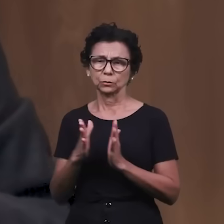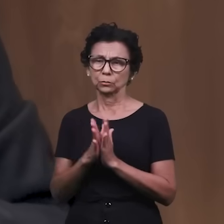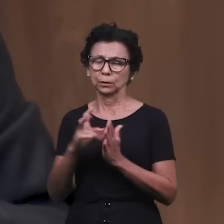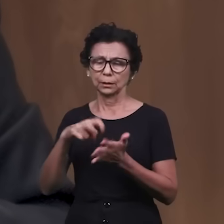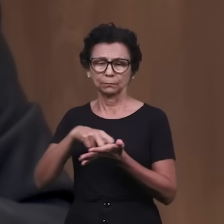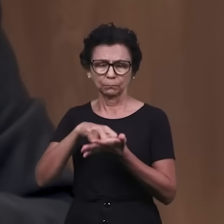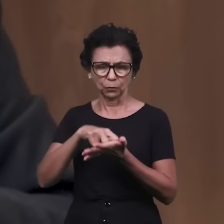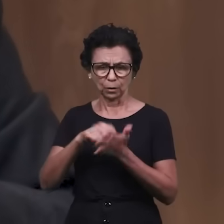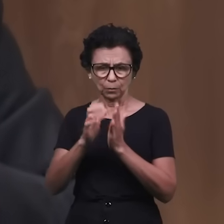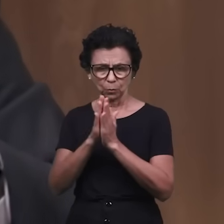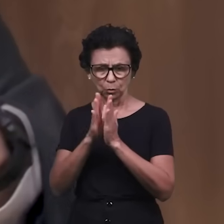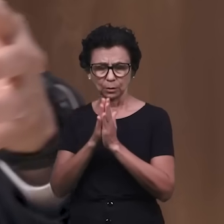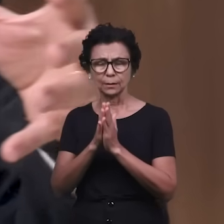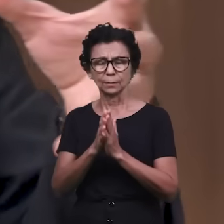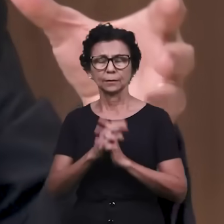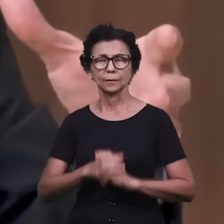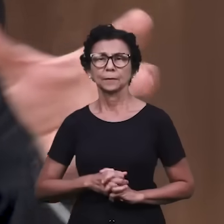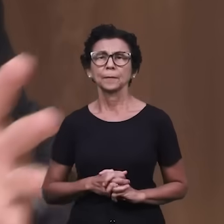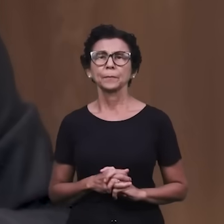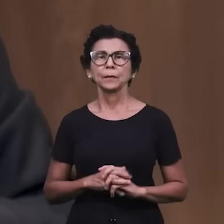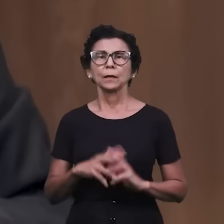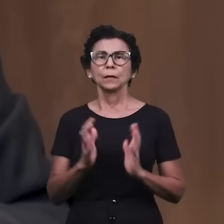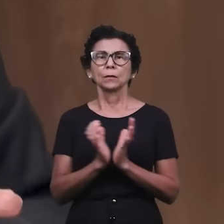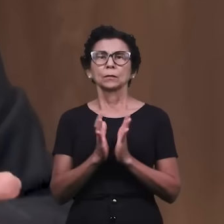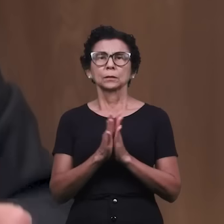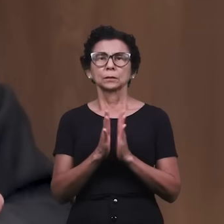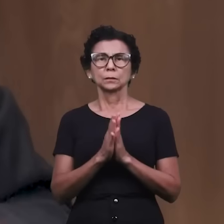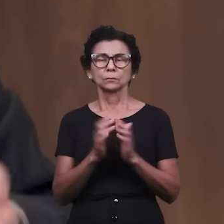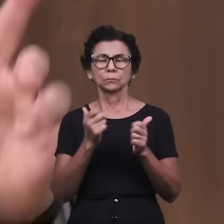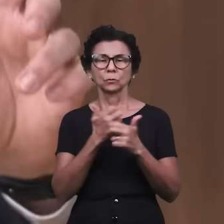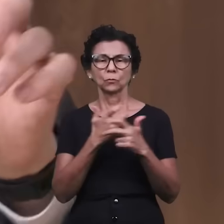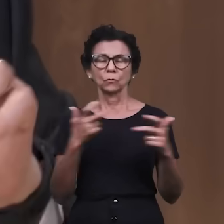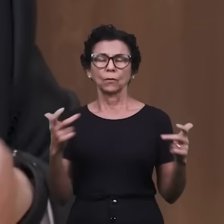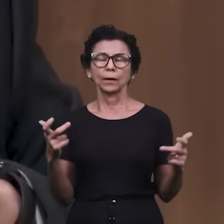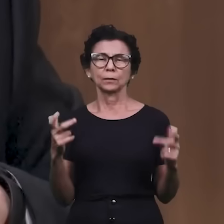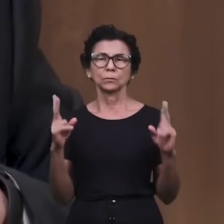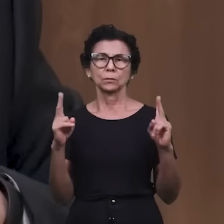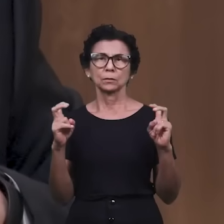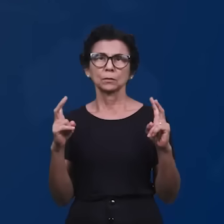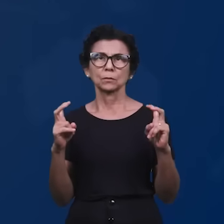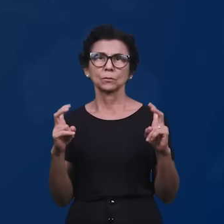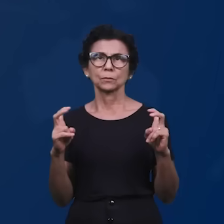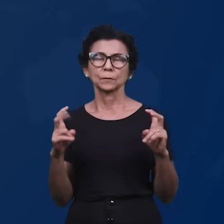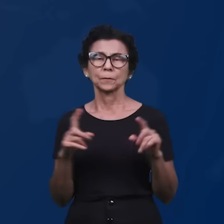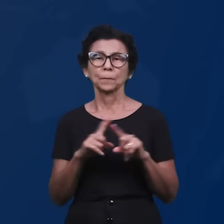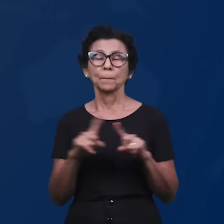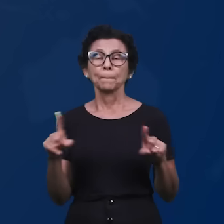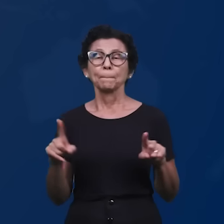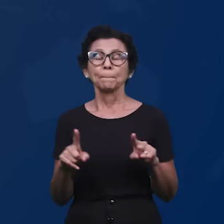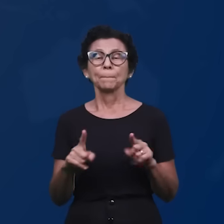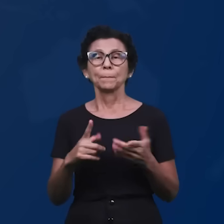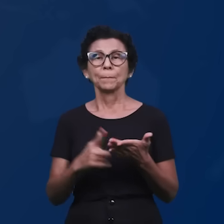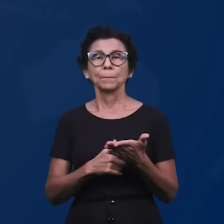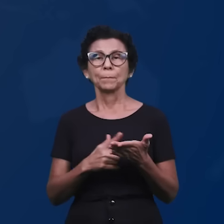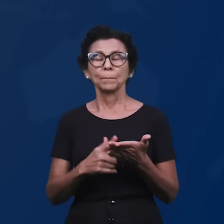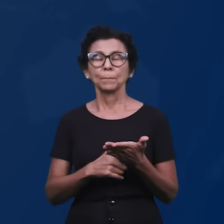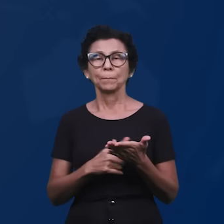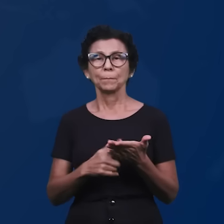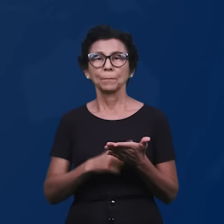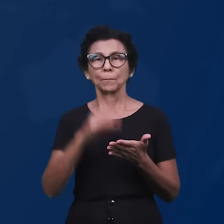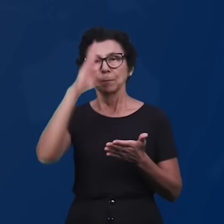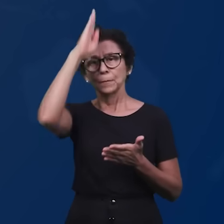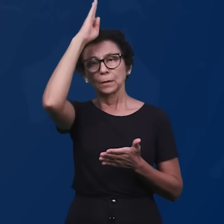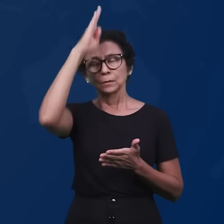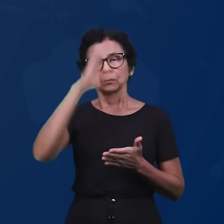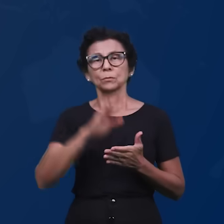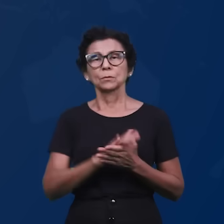de intercessão, todos os assuntos são trazidos, mas o governo tem, Romanos 8,14, Paulo